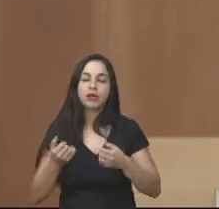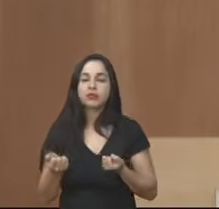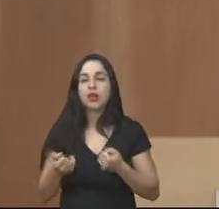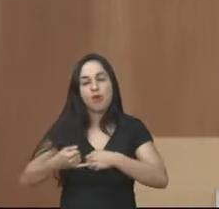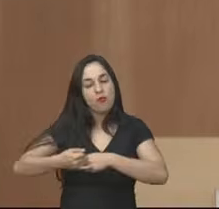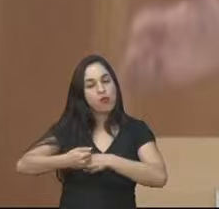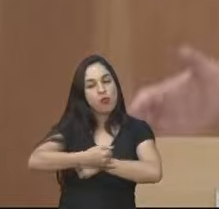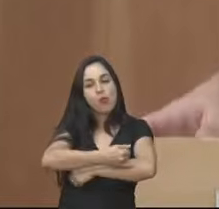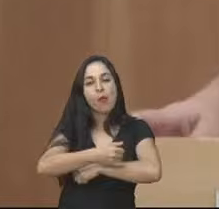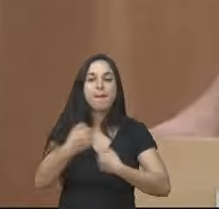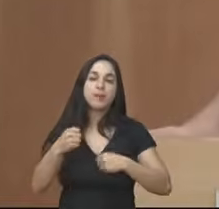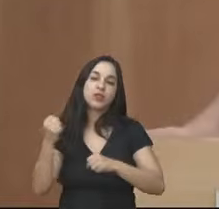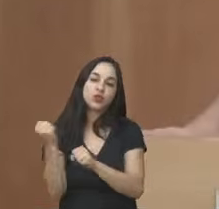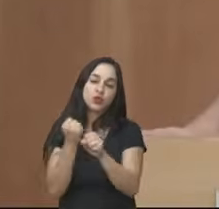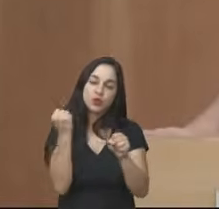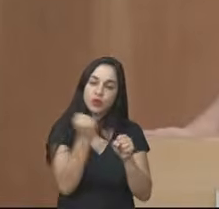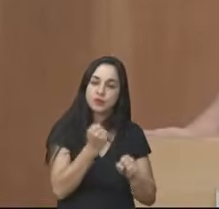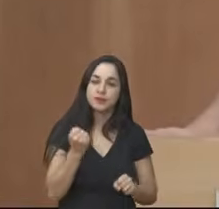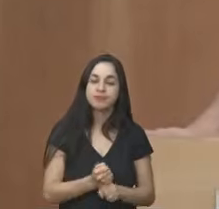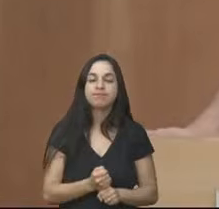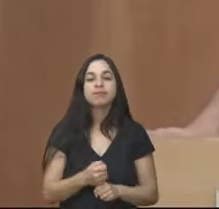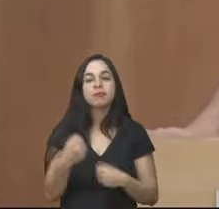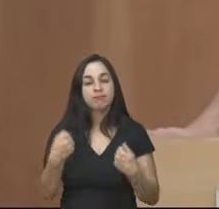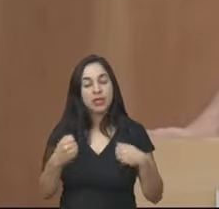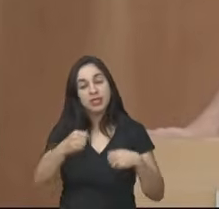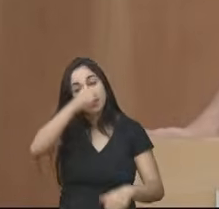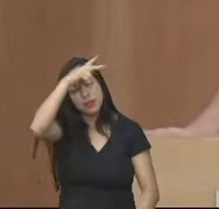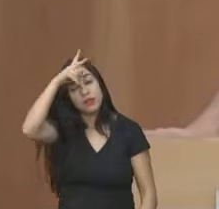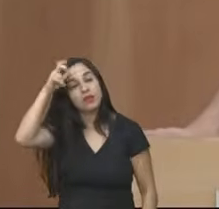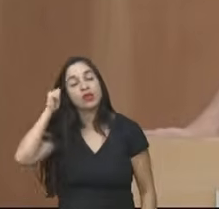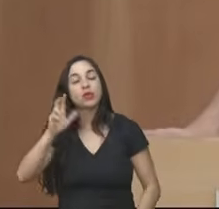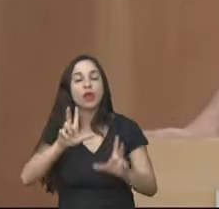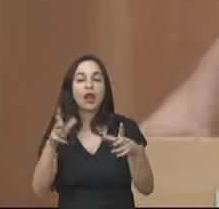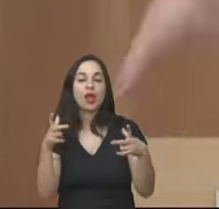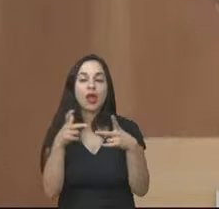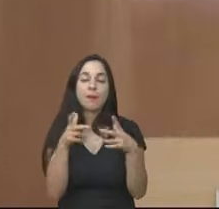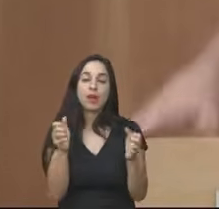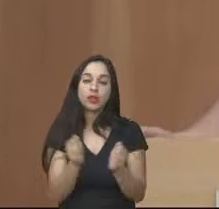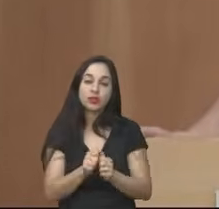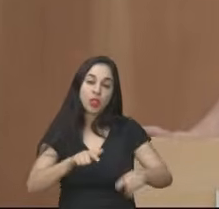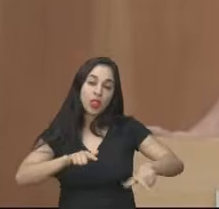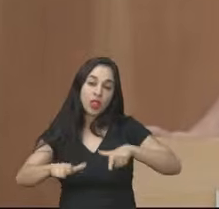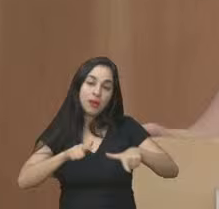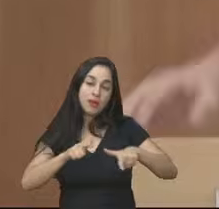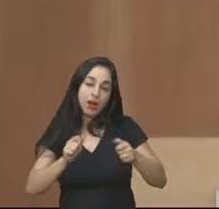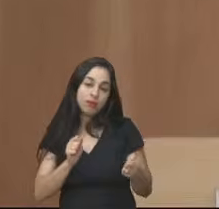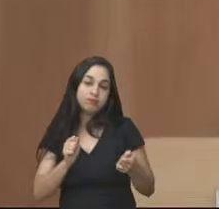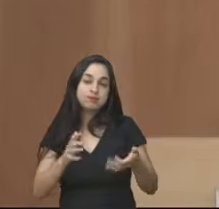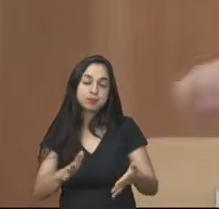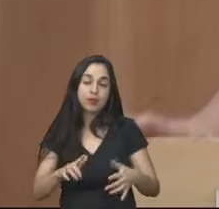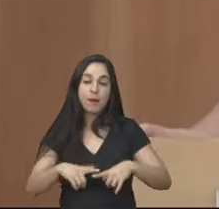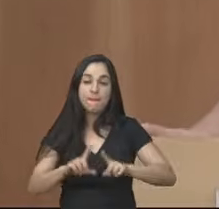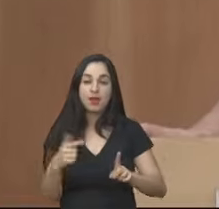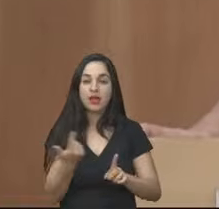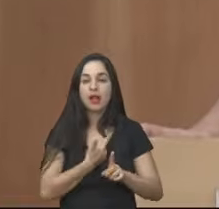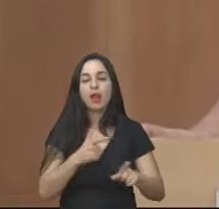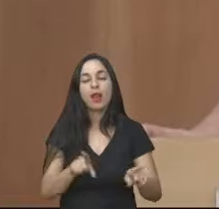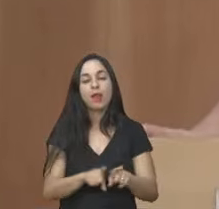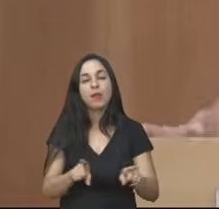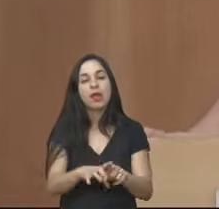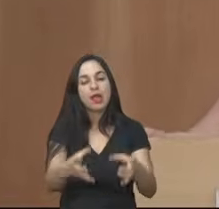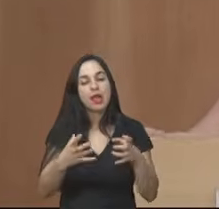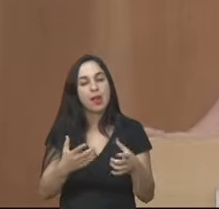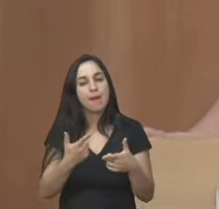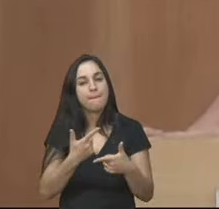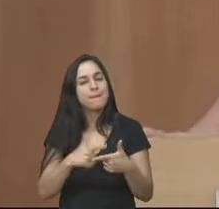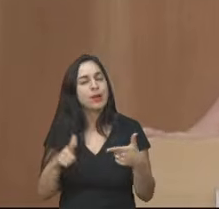obras, exigem uma atuação da Prefeitura e da Câmara em conjunto, assim como do Judiciário, mas a gente também quer resolver problemas pontuais